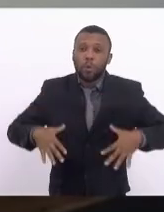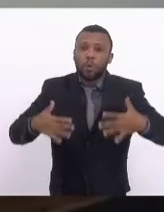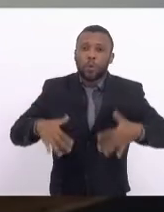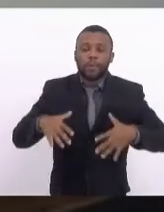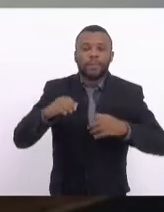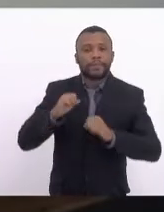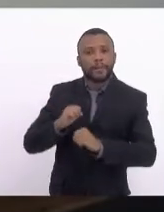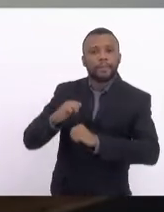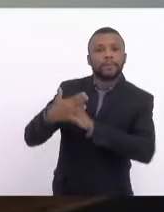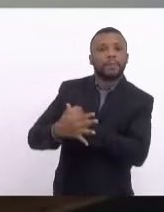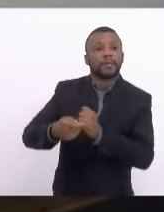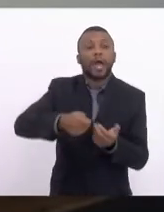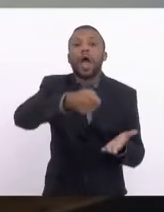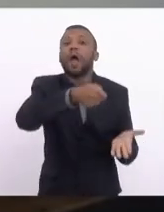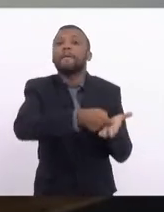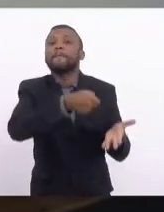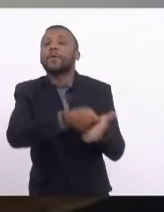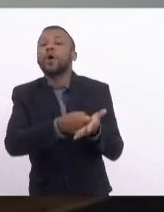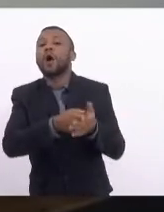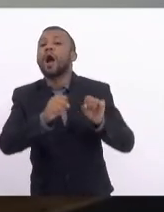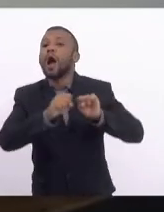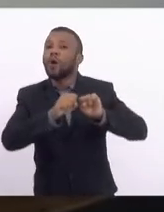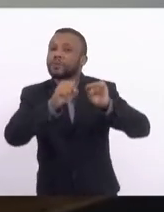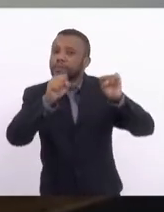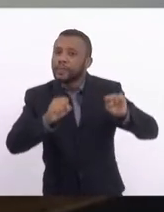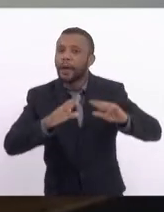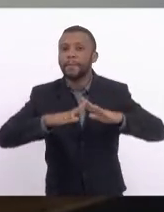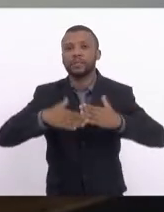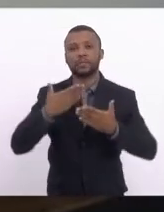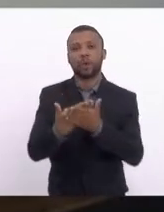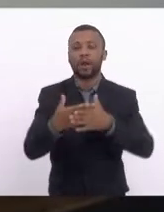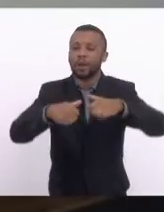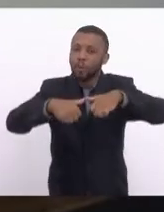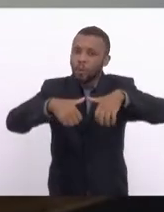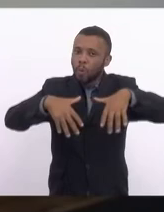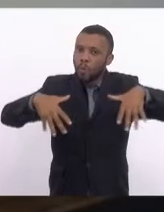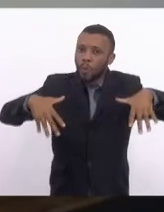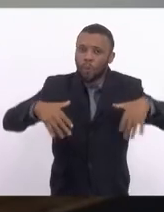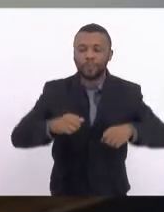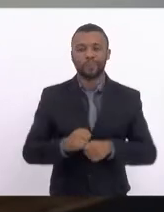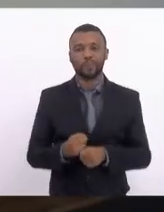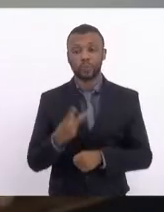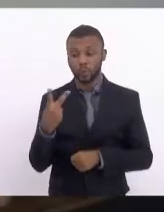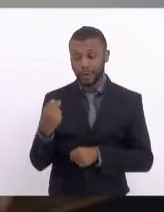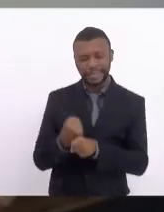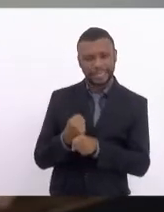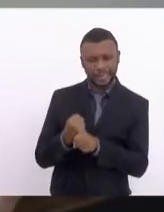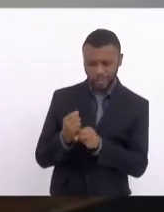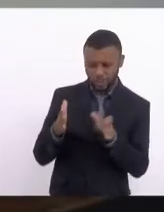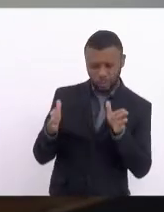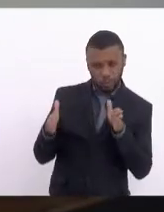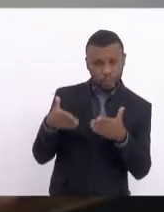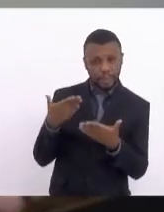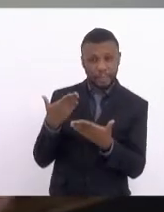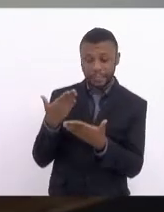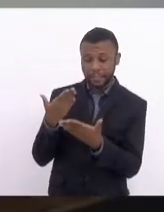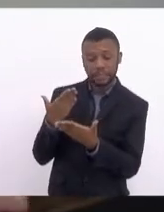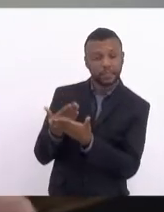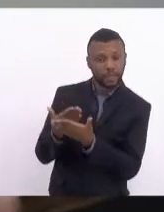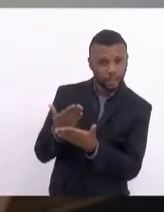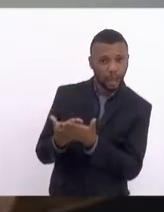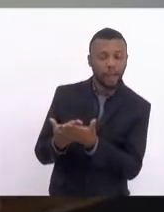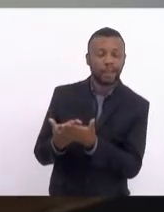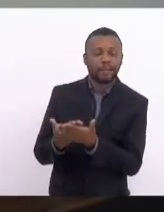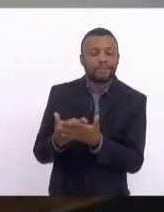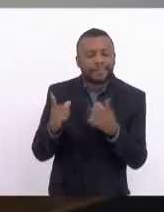digamos, impôs aos sistemas escolares, dois anos letivos com enorme dificuldade, praticamente